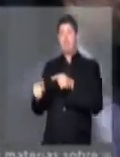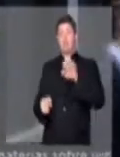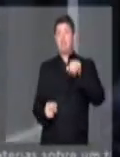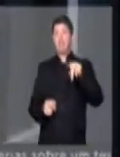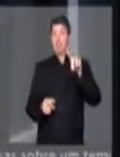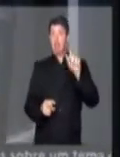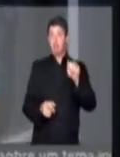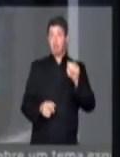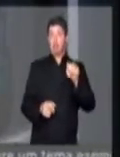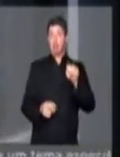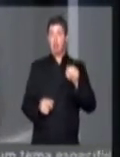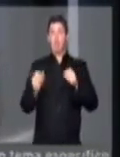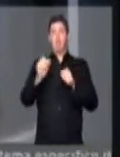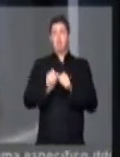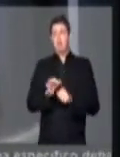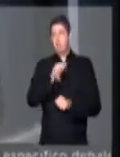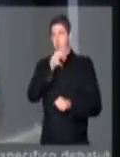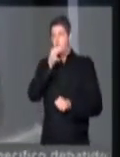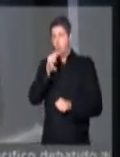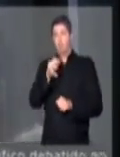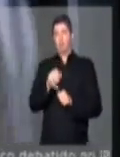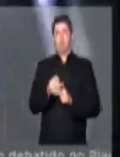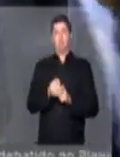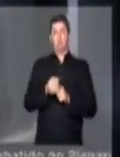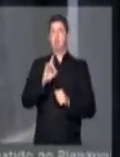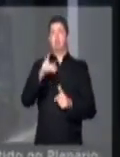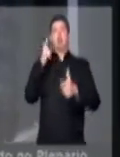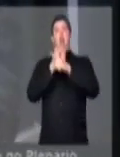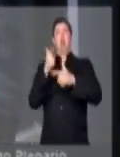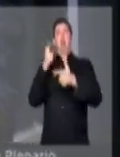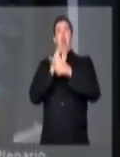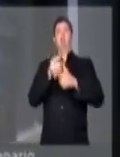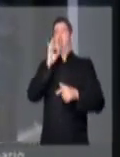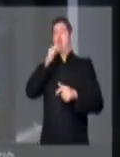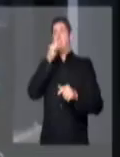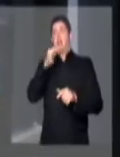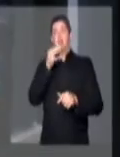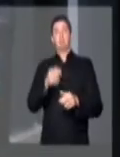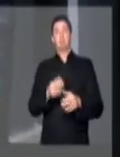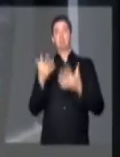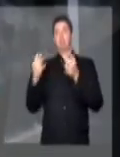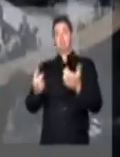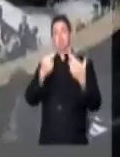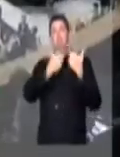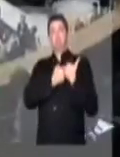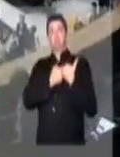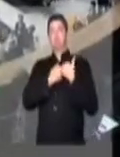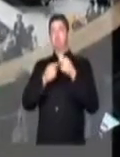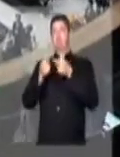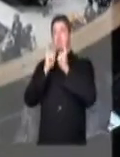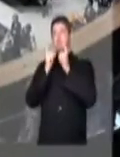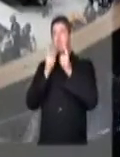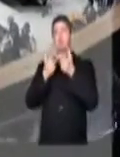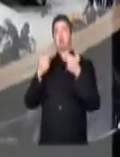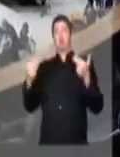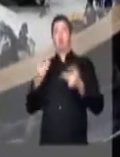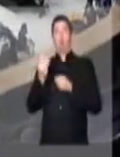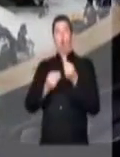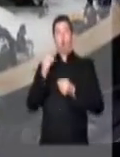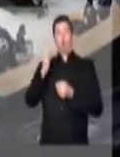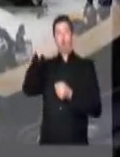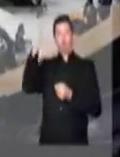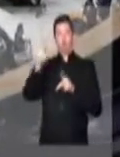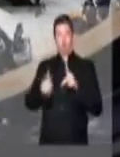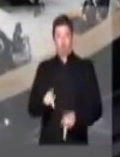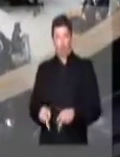esquerda deixar a posição cômoda da crítica para assumir a responsabilidade de conduzir os destinos do nosso